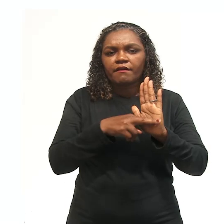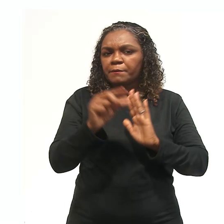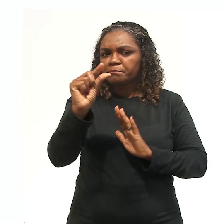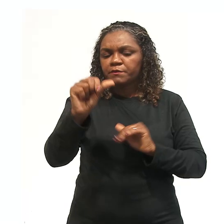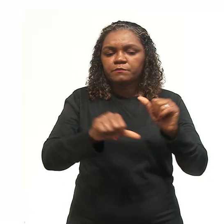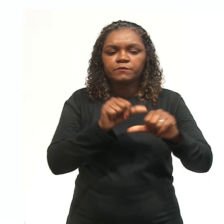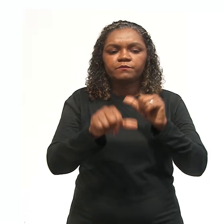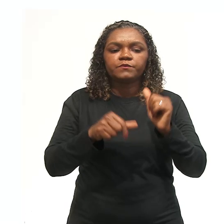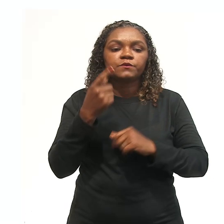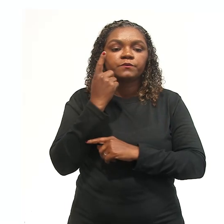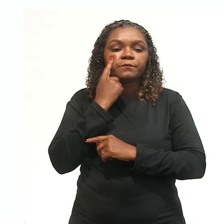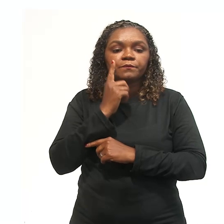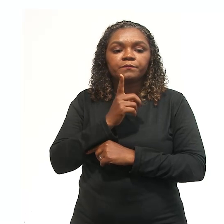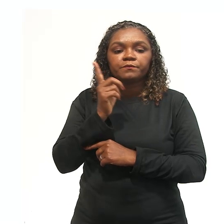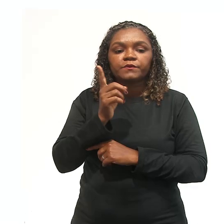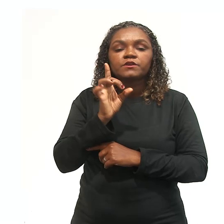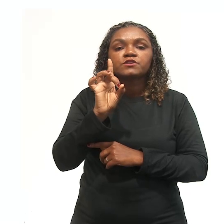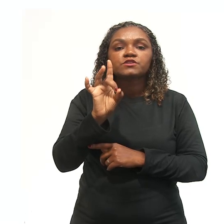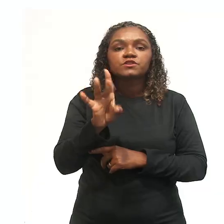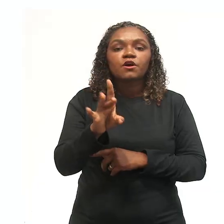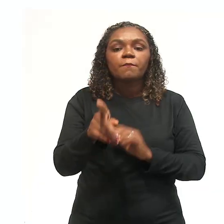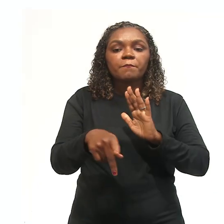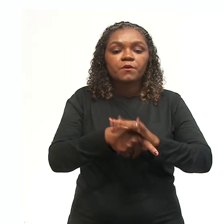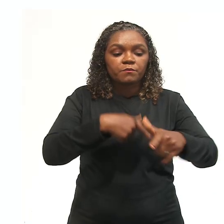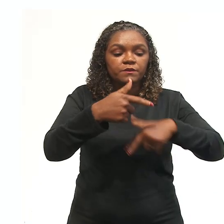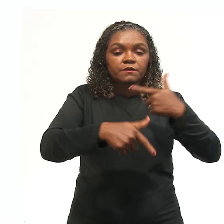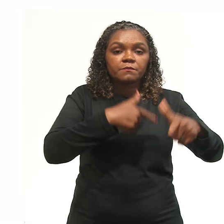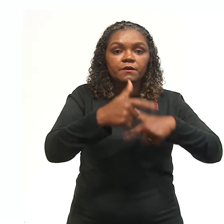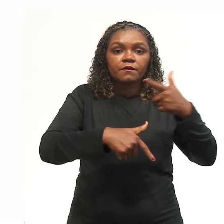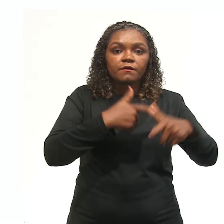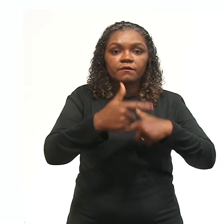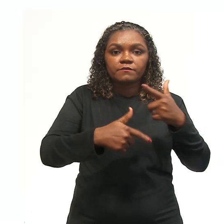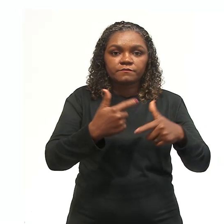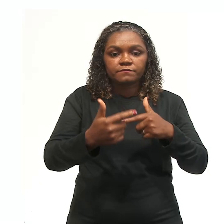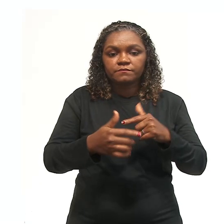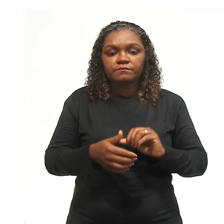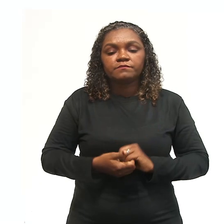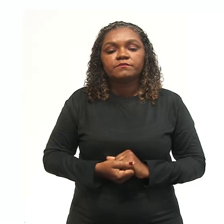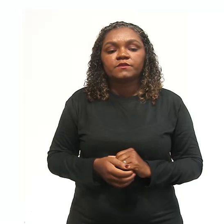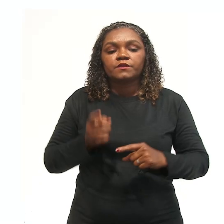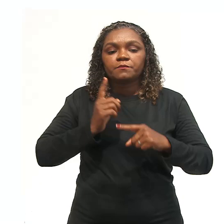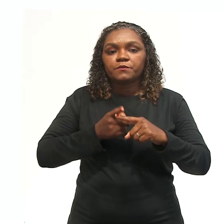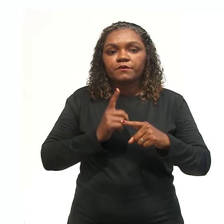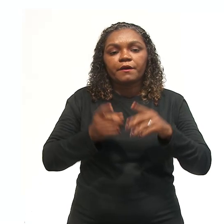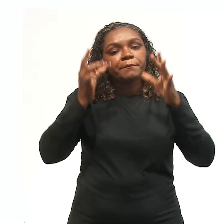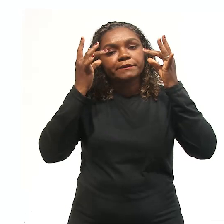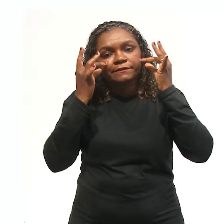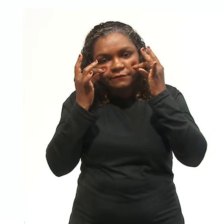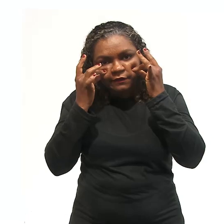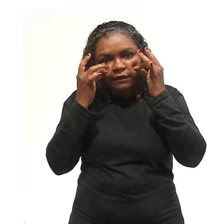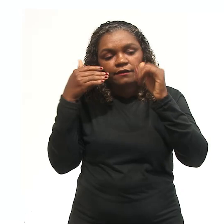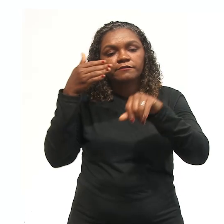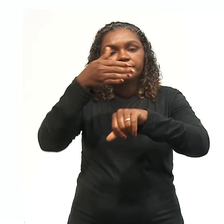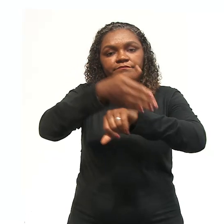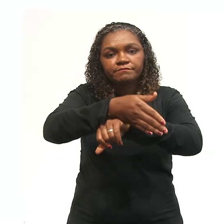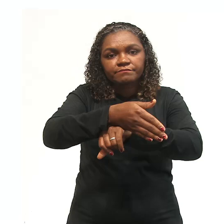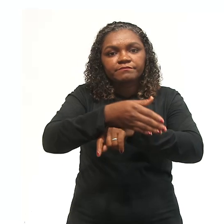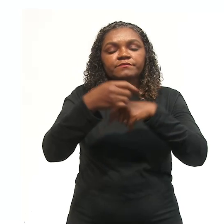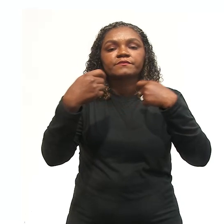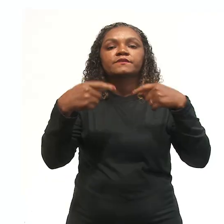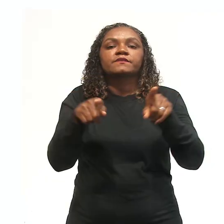em relação ao pregão presencial são questões operacionais, que a sessão ela ocorre de maneira física, né?